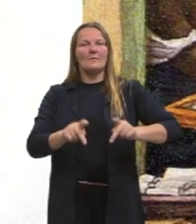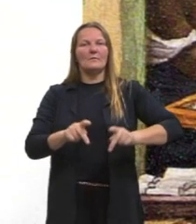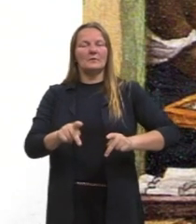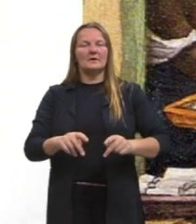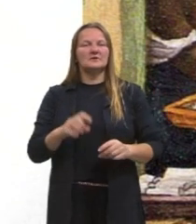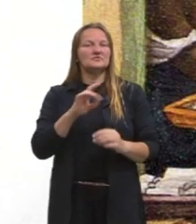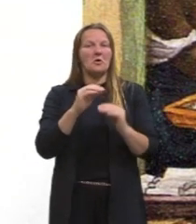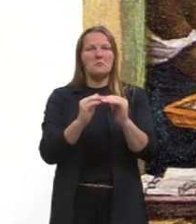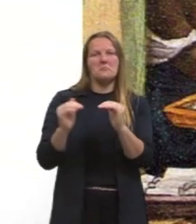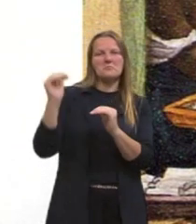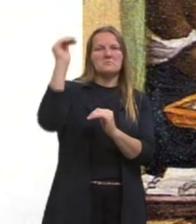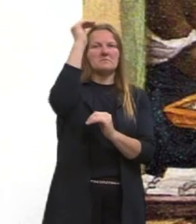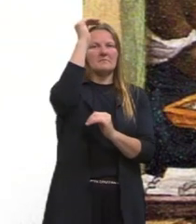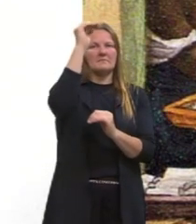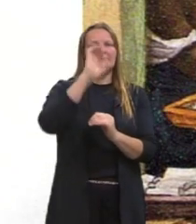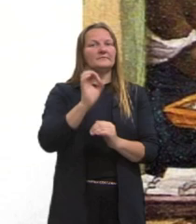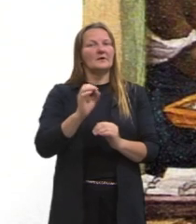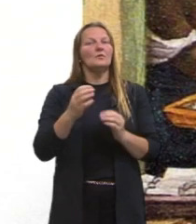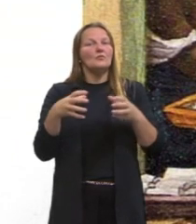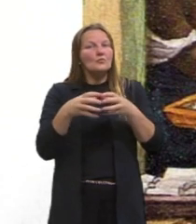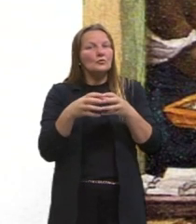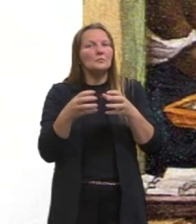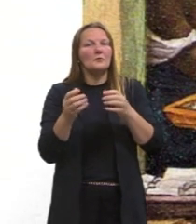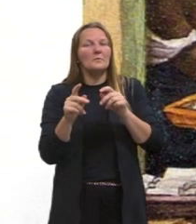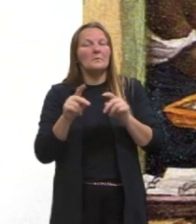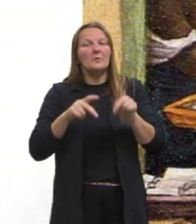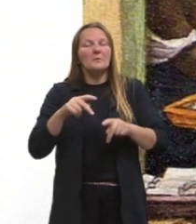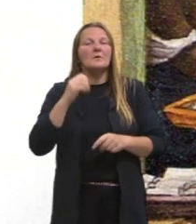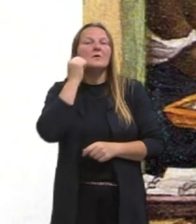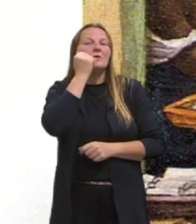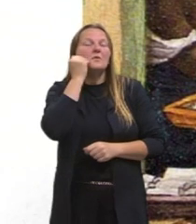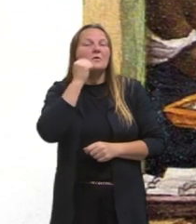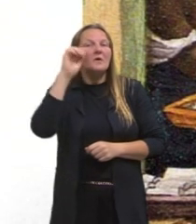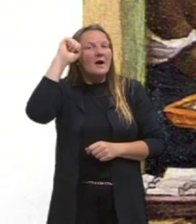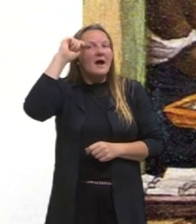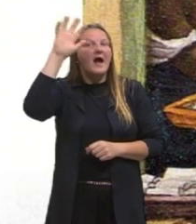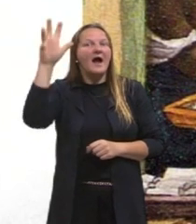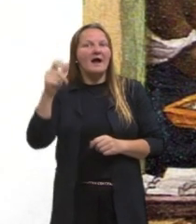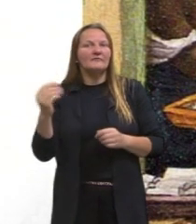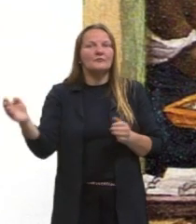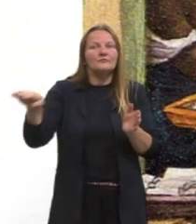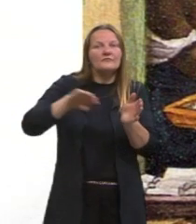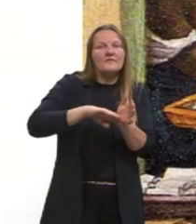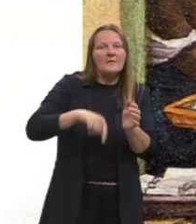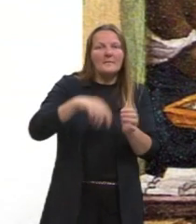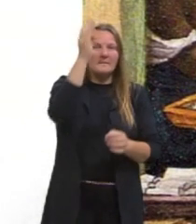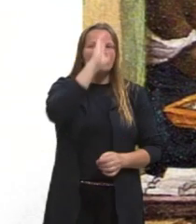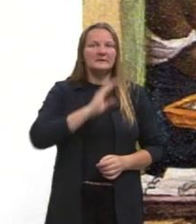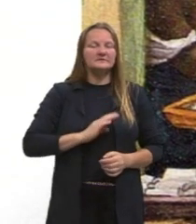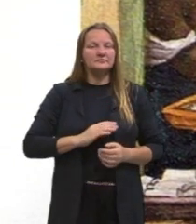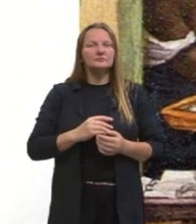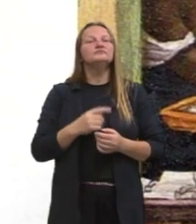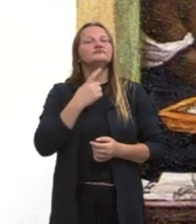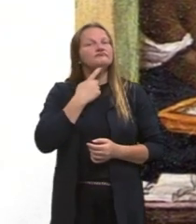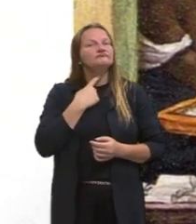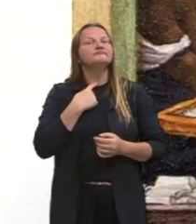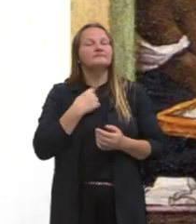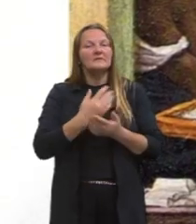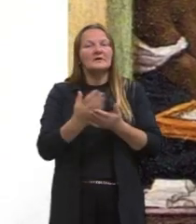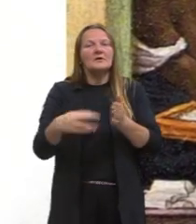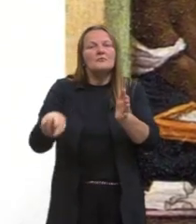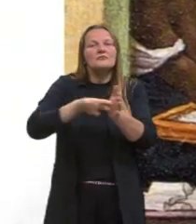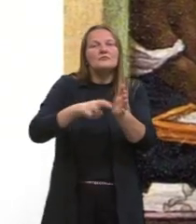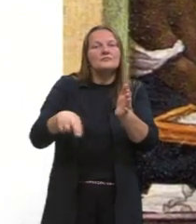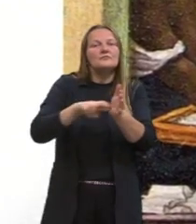da Elite né e a gente sabe então que os afro-bras os negros que foram trazidos para cá eles recriaram